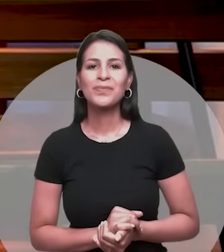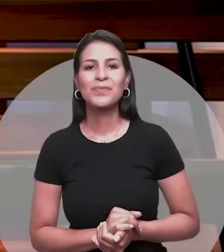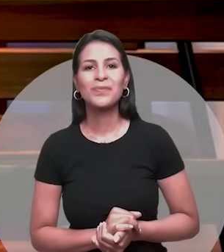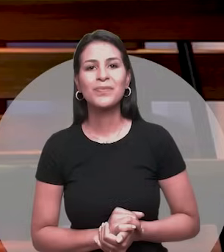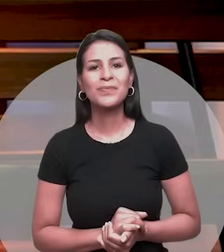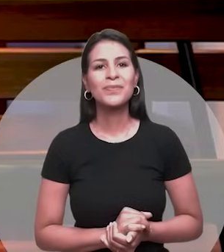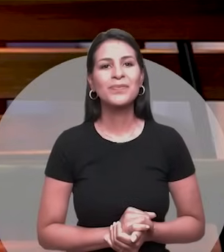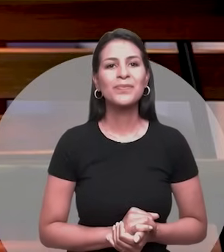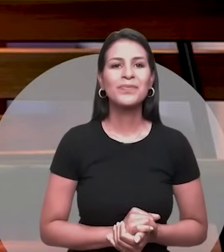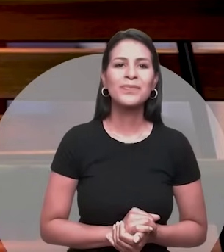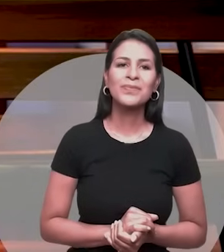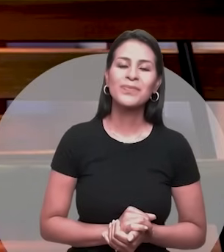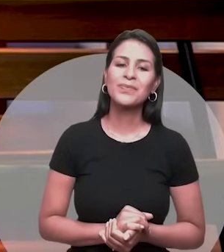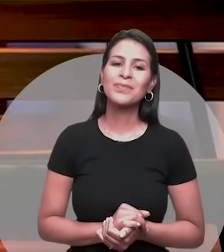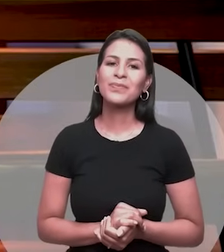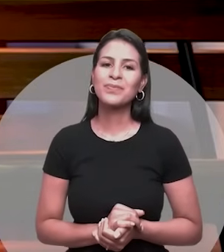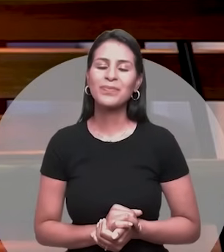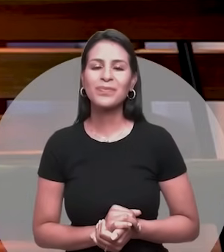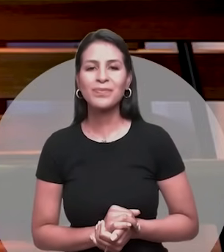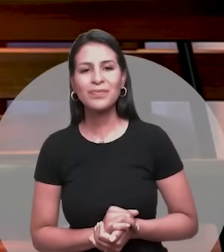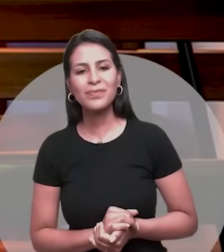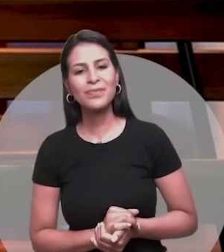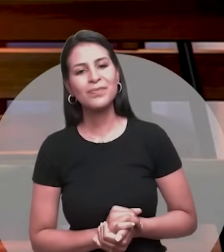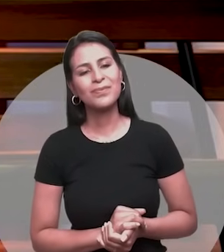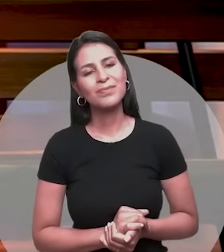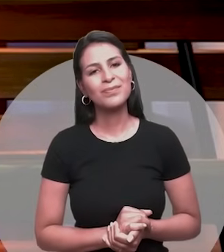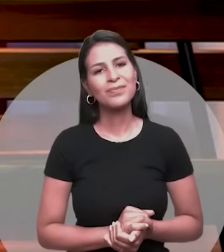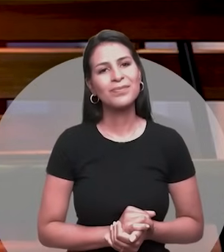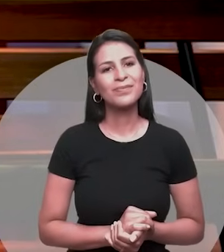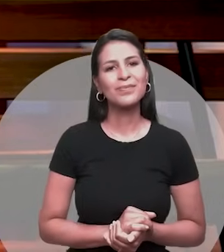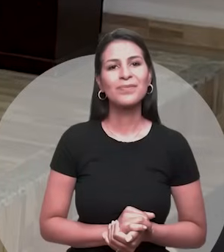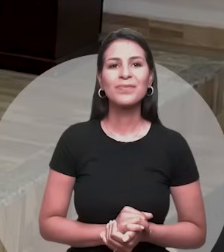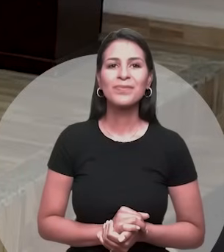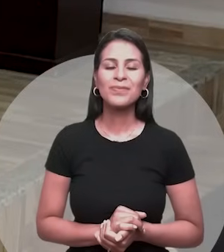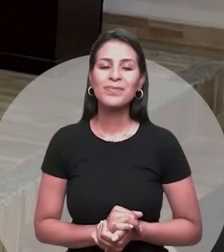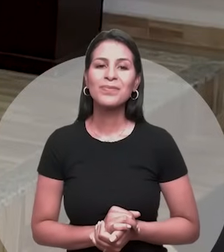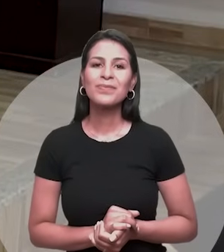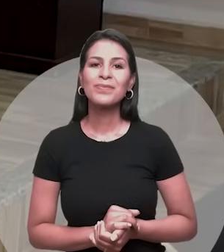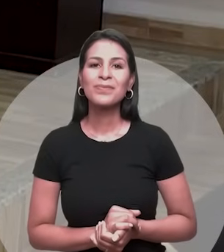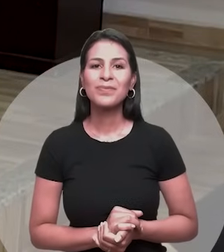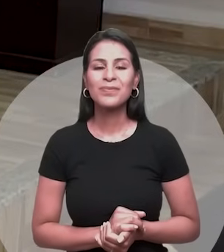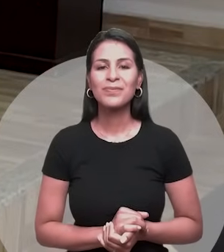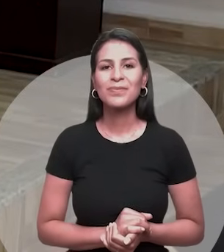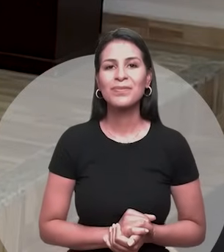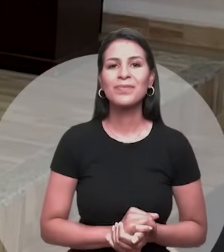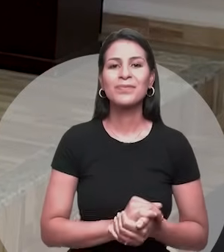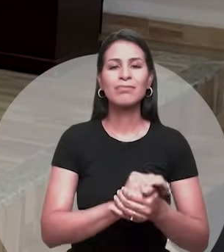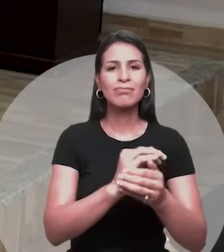Eu